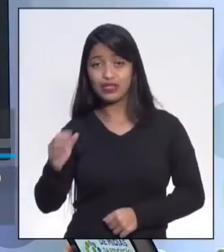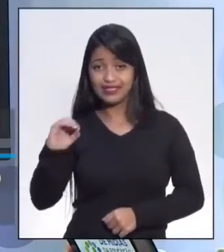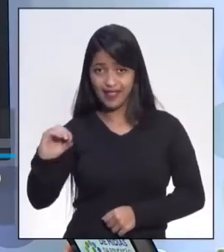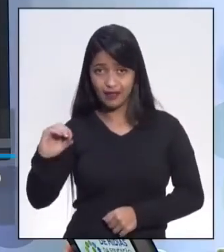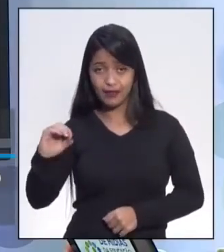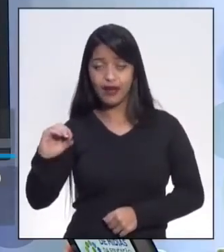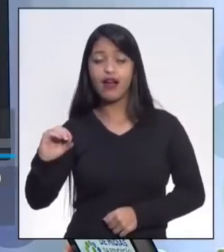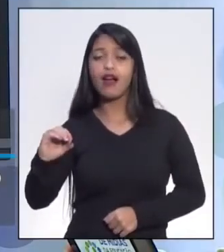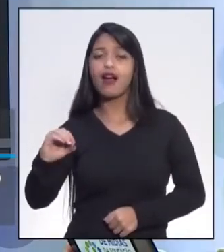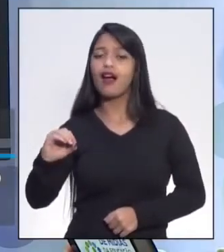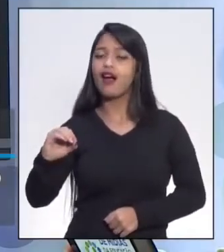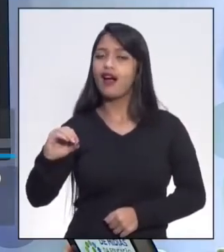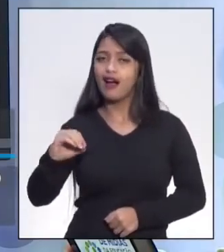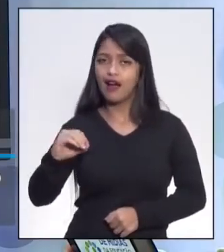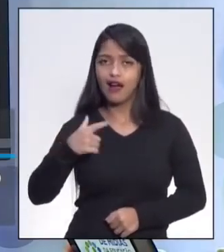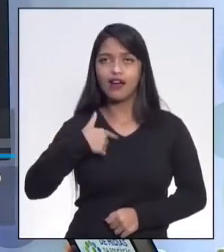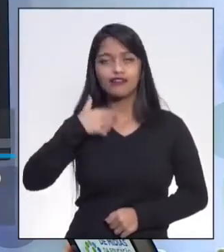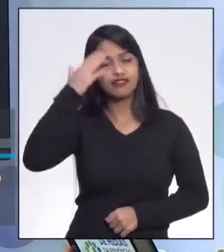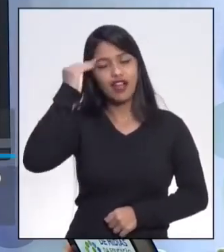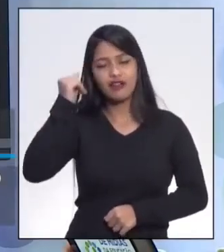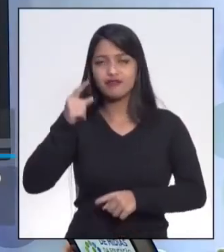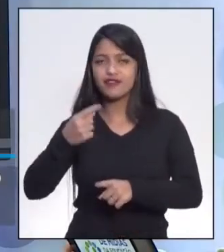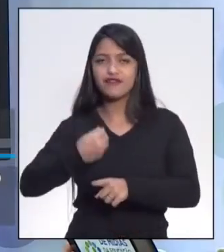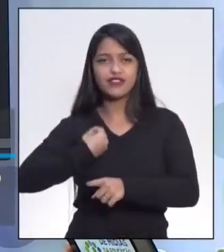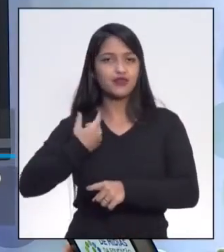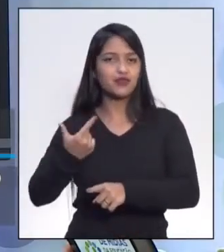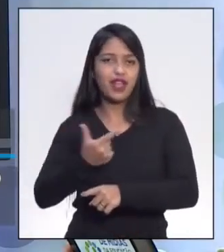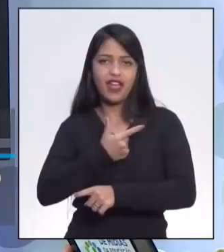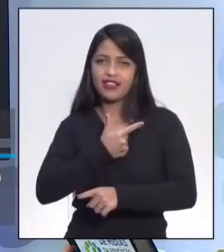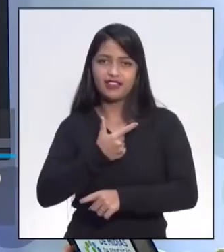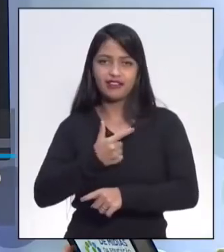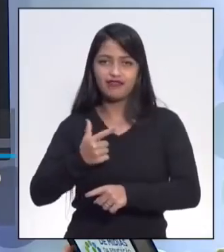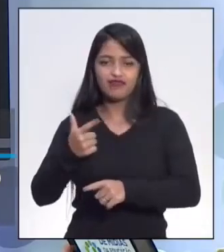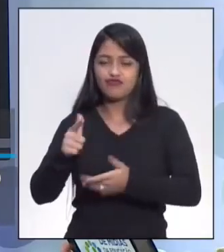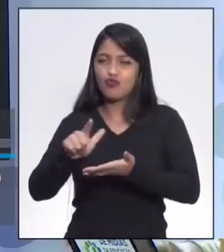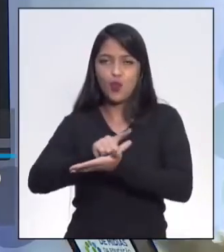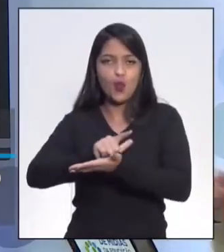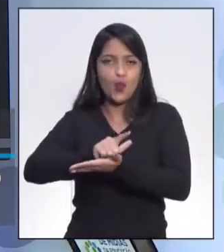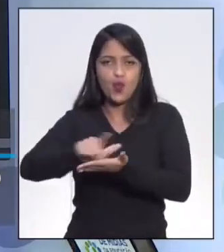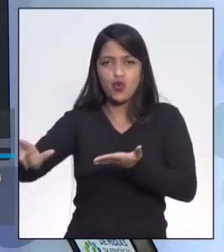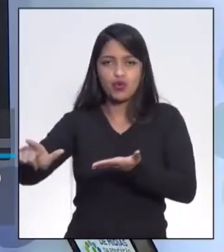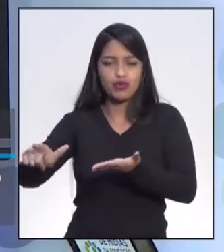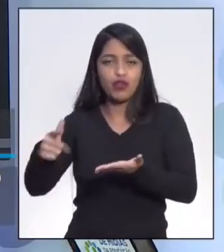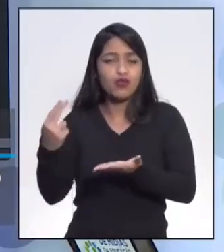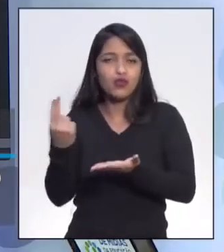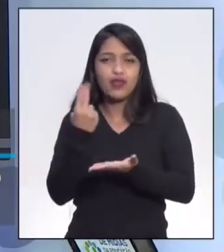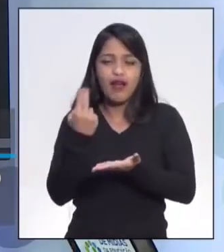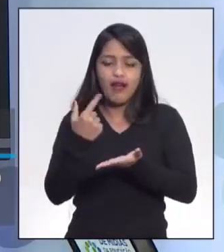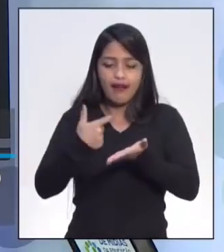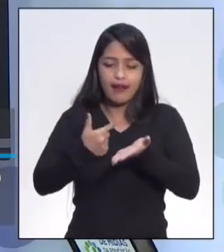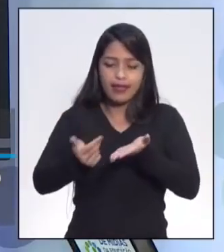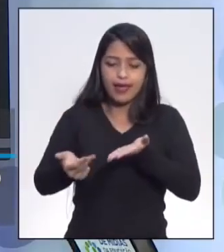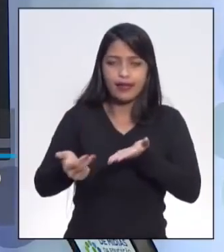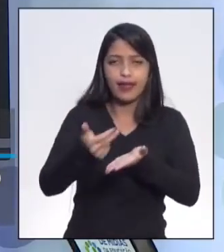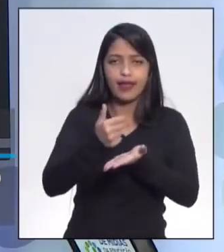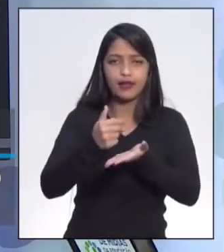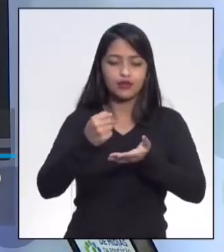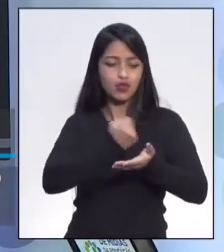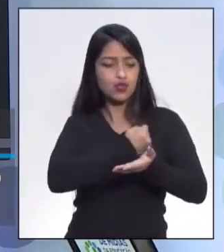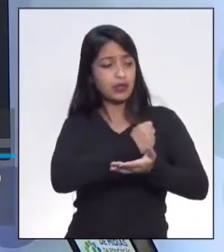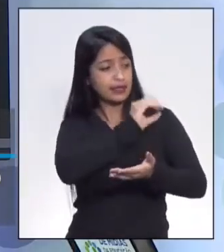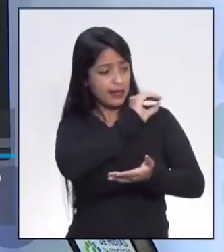esse quadrado não existe, correto? Porque não tem como fazer uma figura com